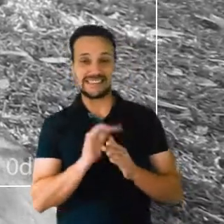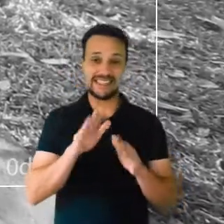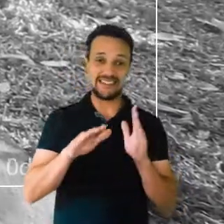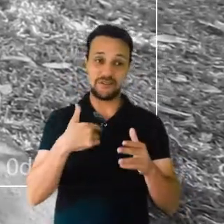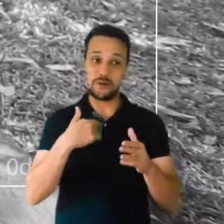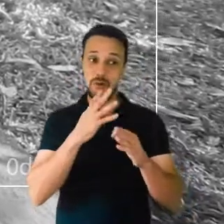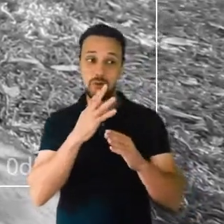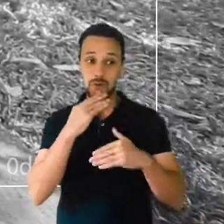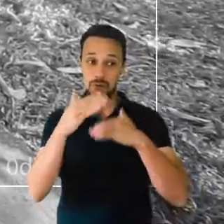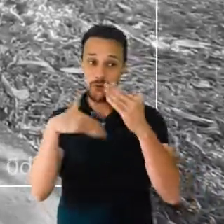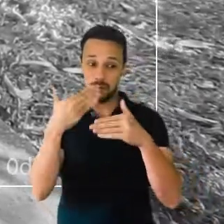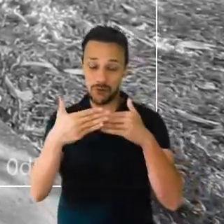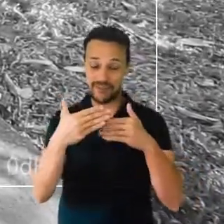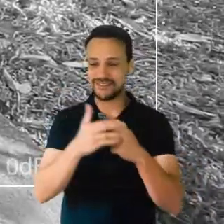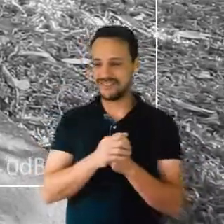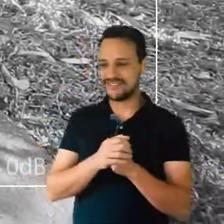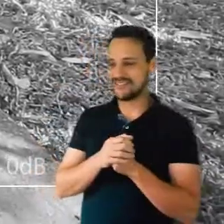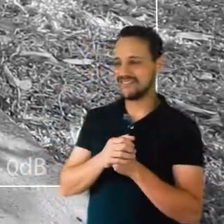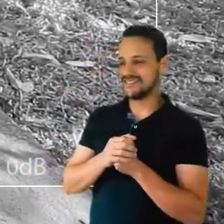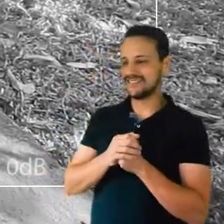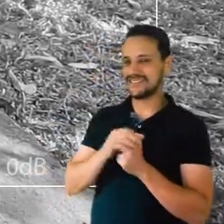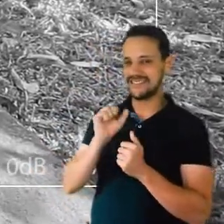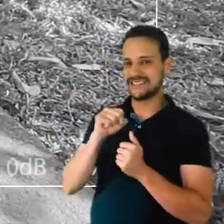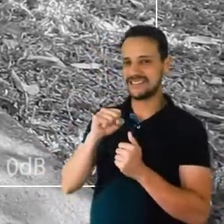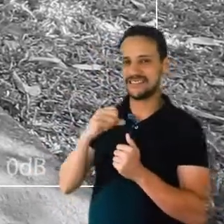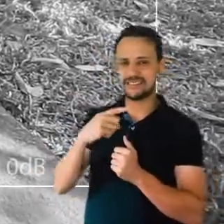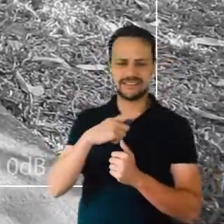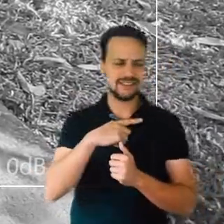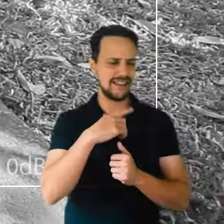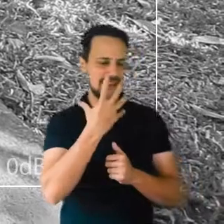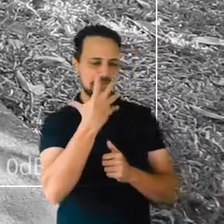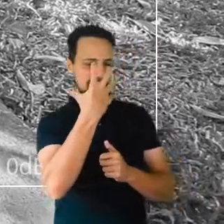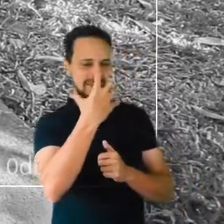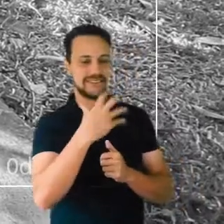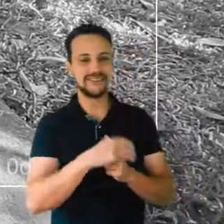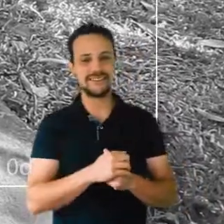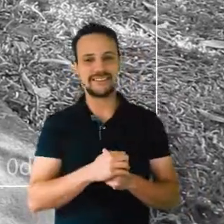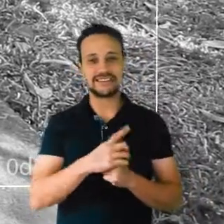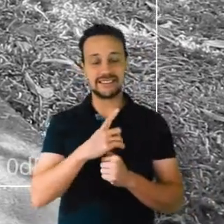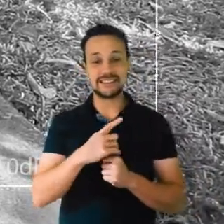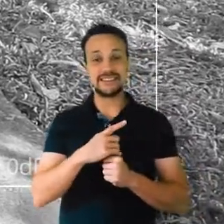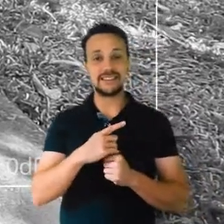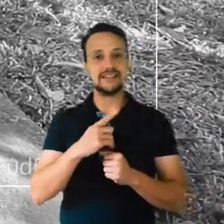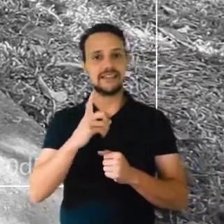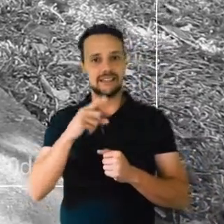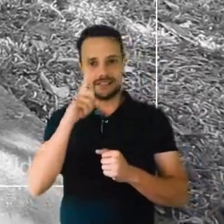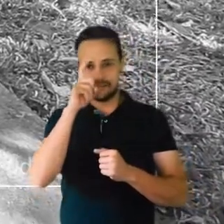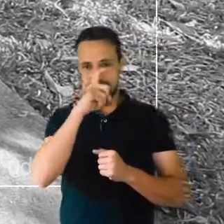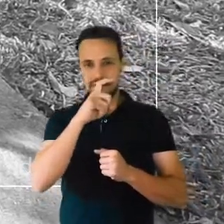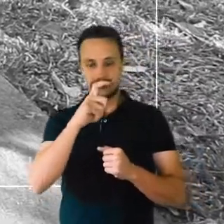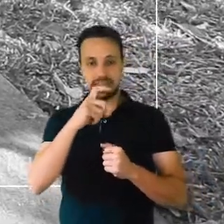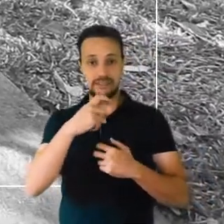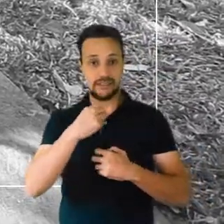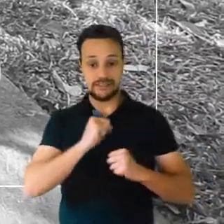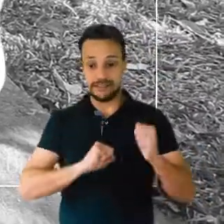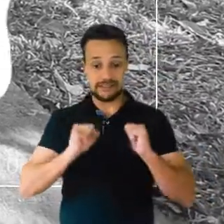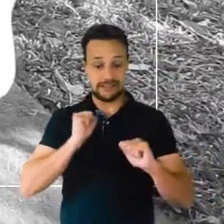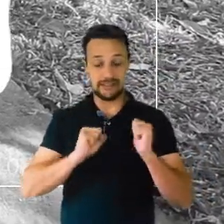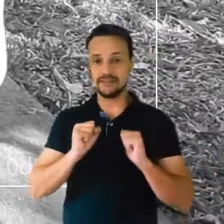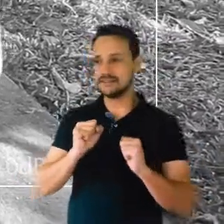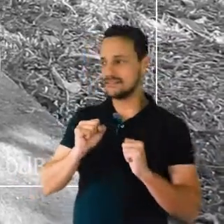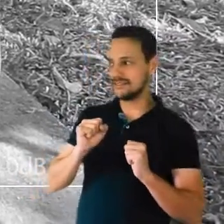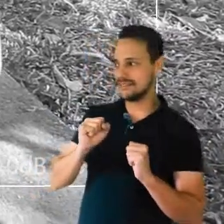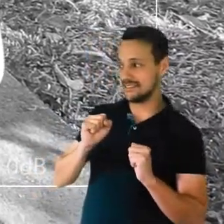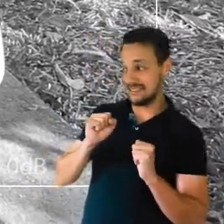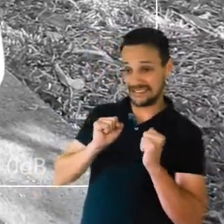acontecer. Vai. Aqui não escapa nada. É só fachada. É tensa também, agitada, ansiosa? Oh.